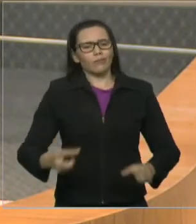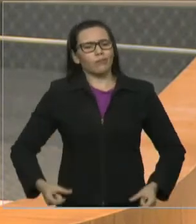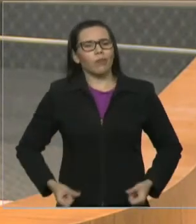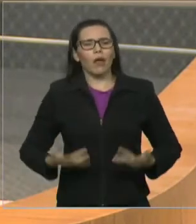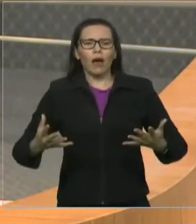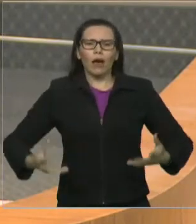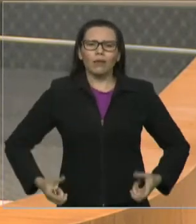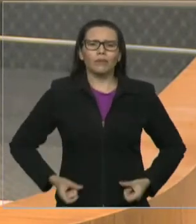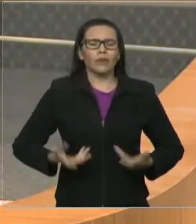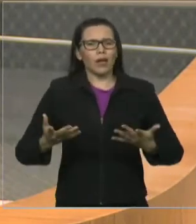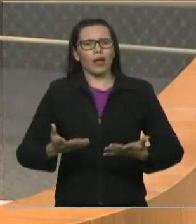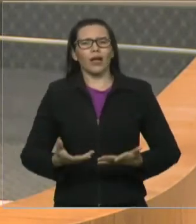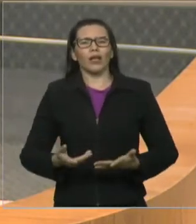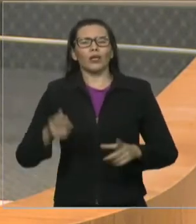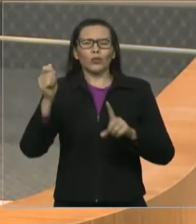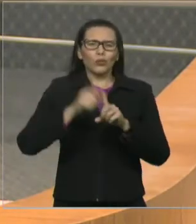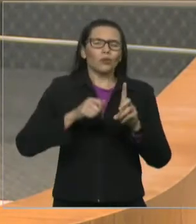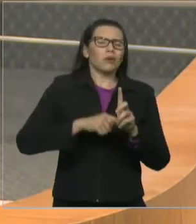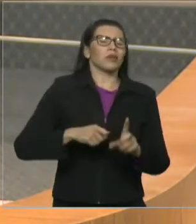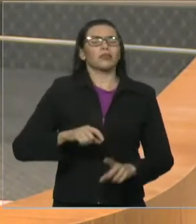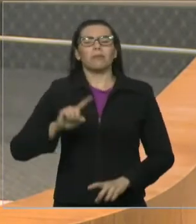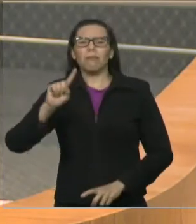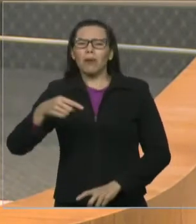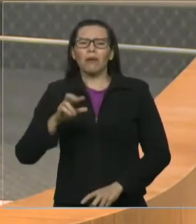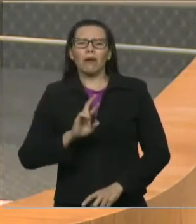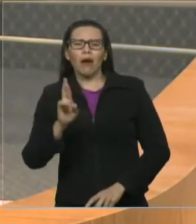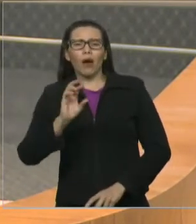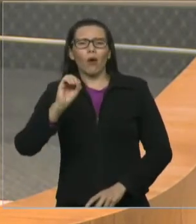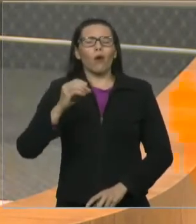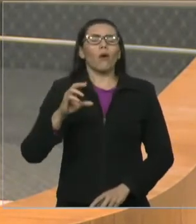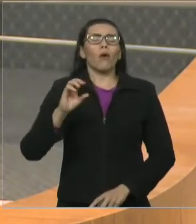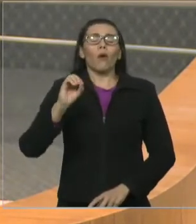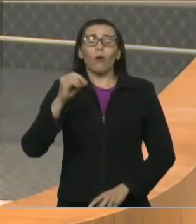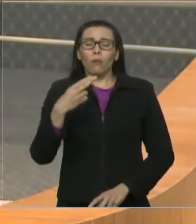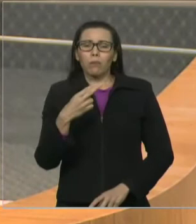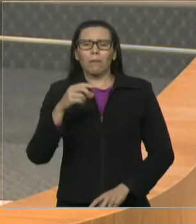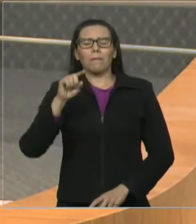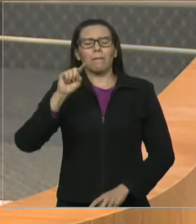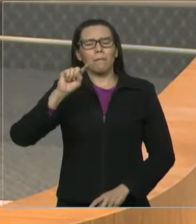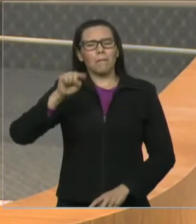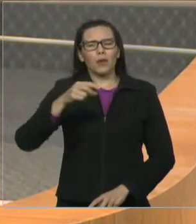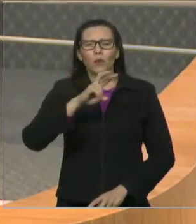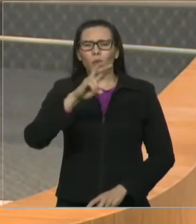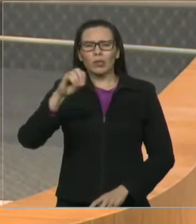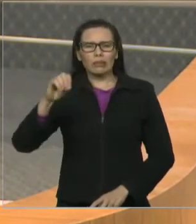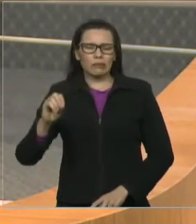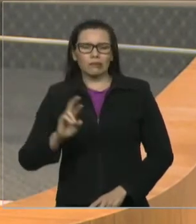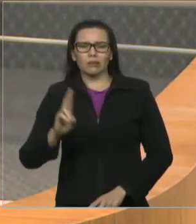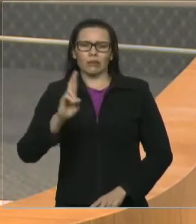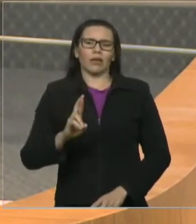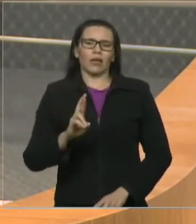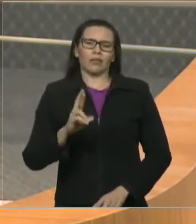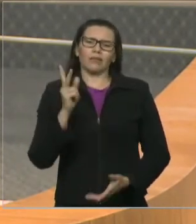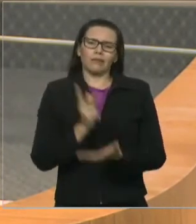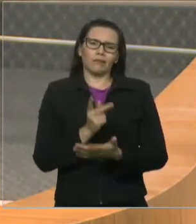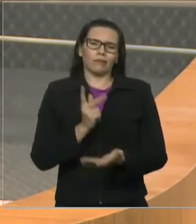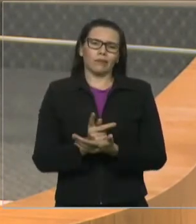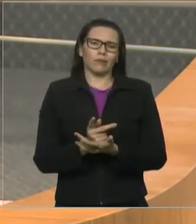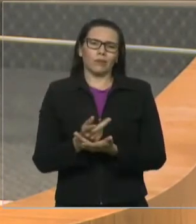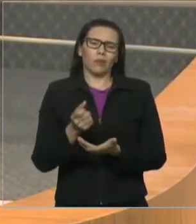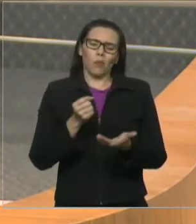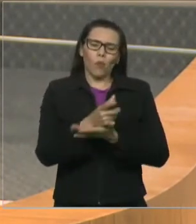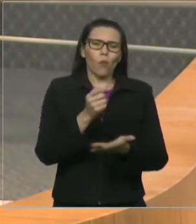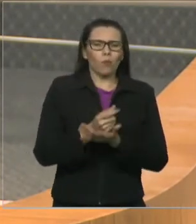R$1.000, R$1.500 por mês, e quando precisa da azatioprina, R$20 mil. Então, o SUS tem que ofertar realmente essa medicação.